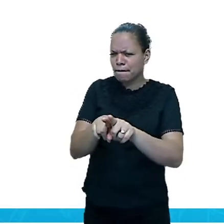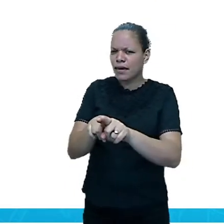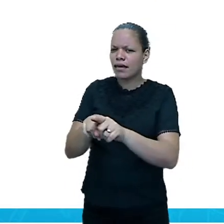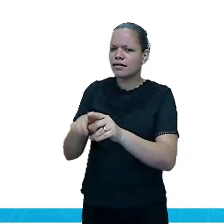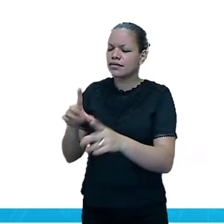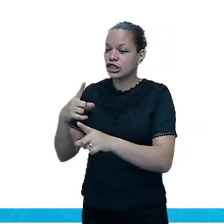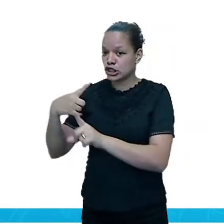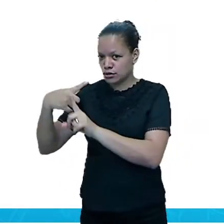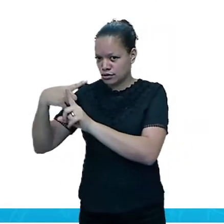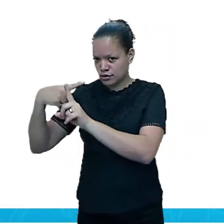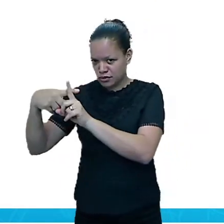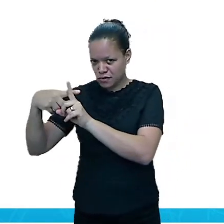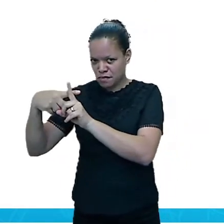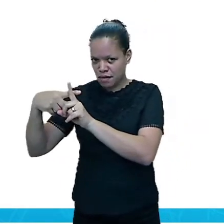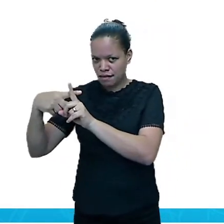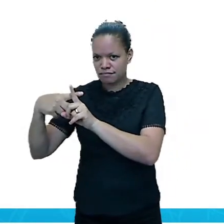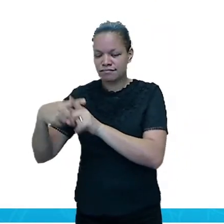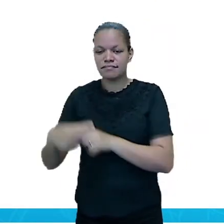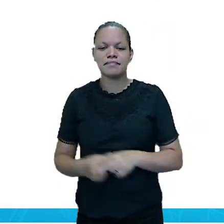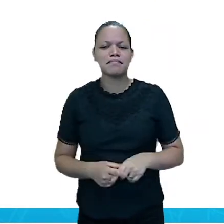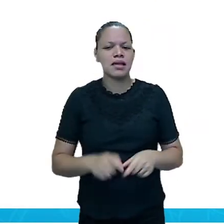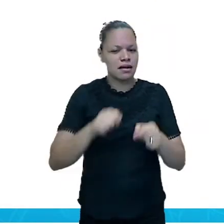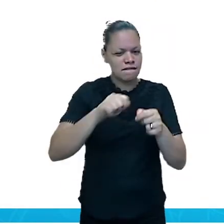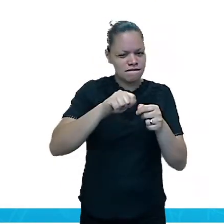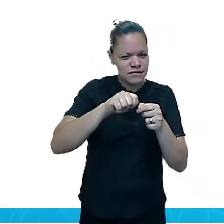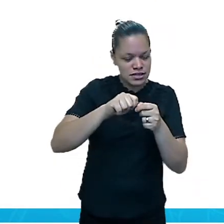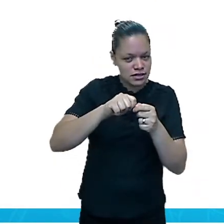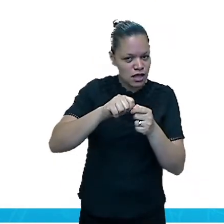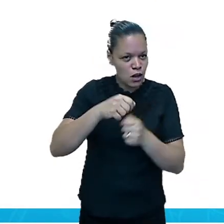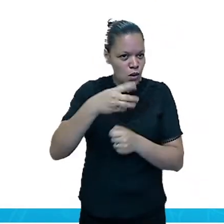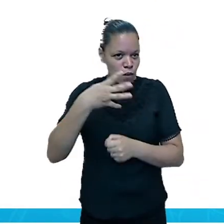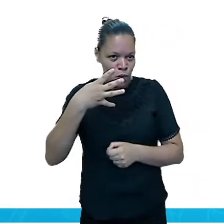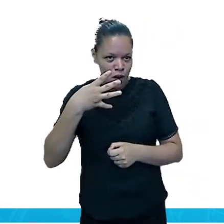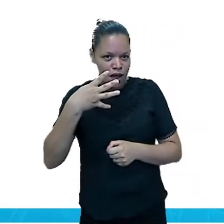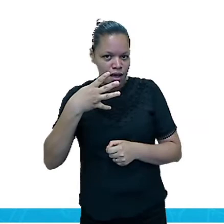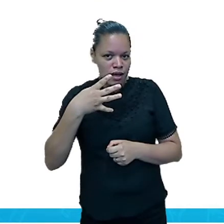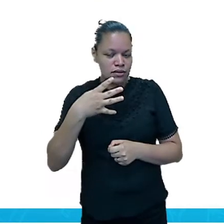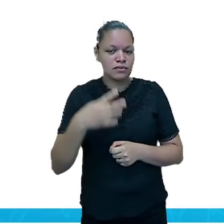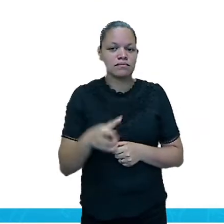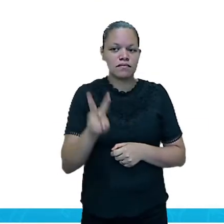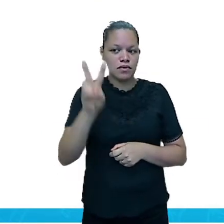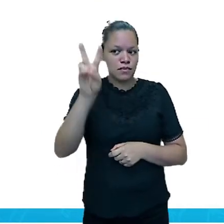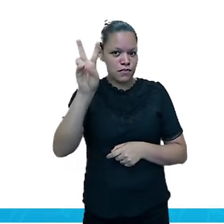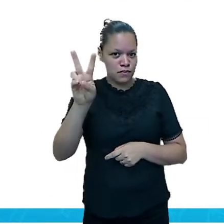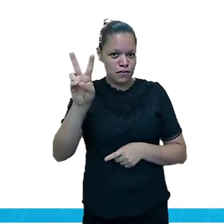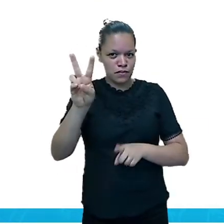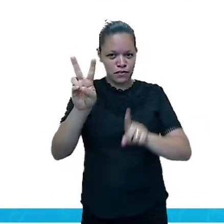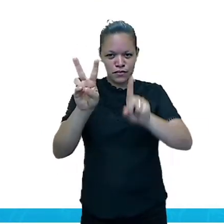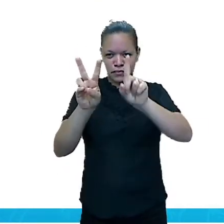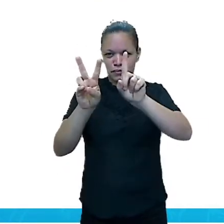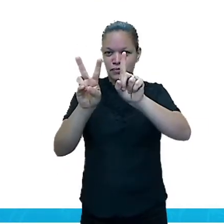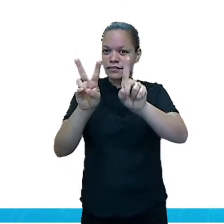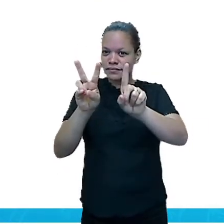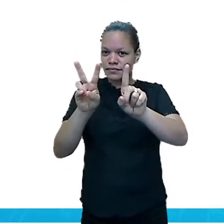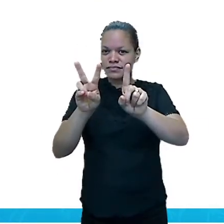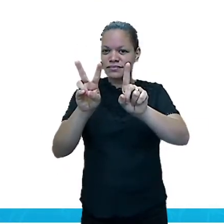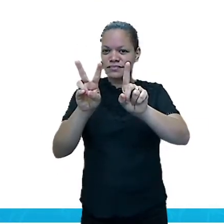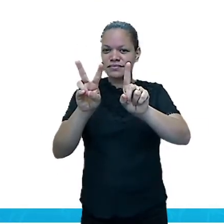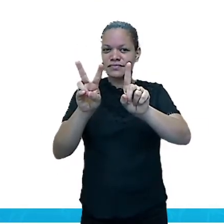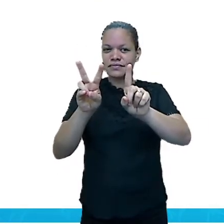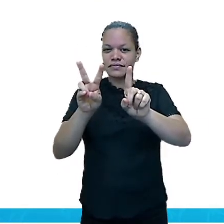4, nós vamos colocar uma letra I e o V, que é o 5. Qual que seria a ideia aqui,